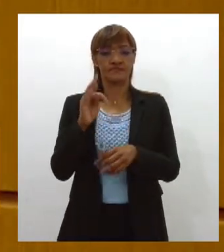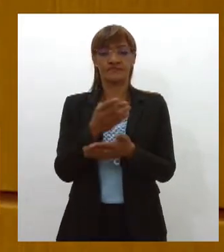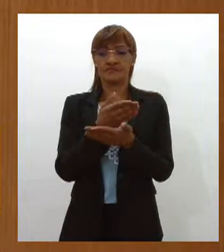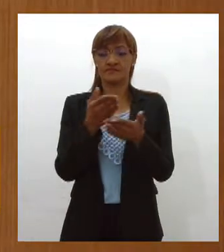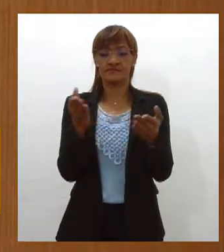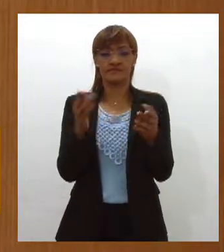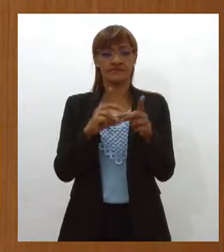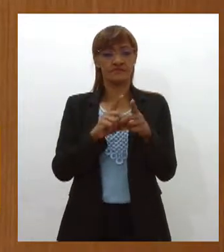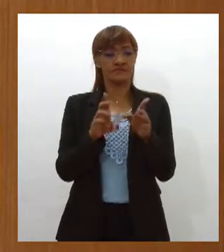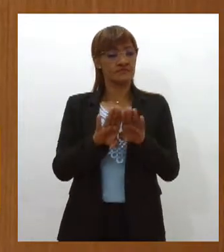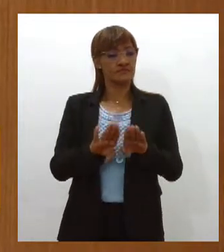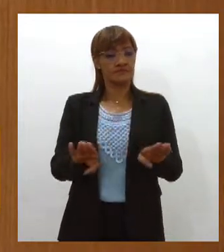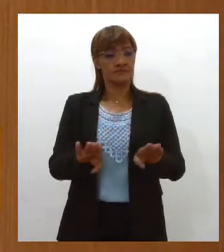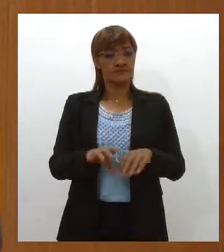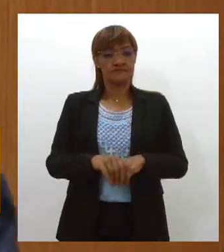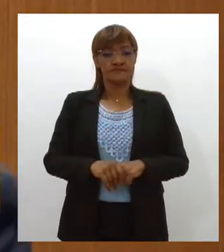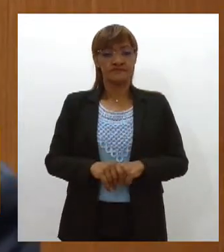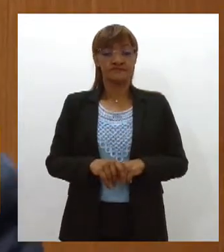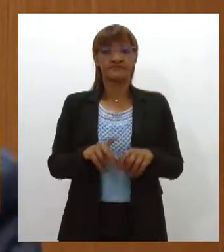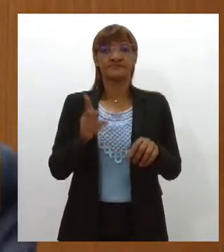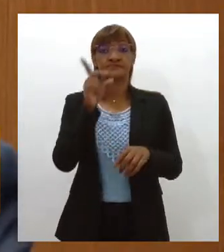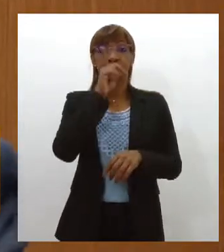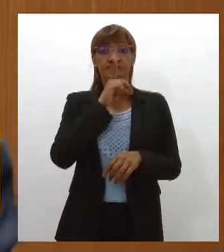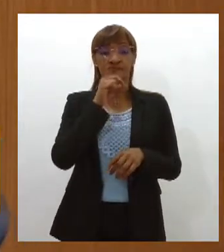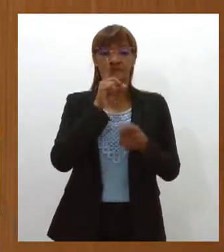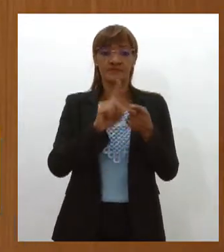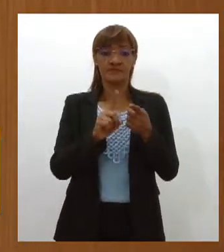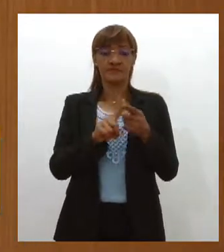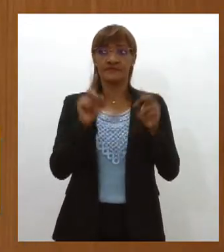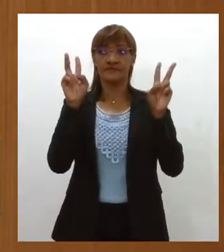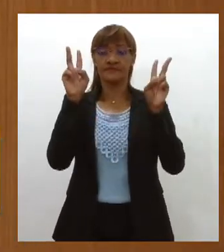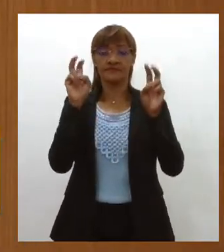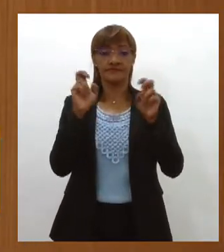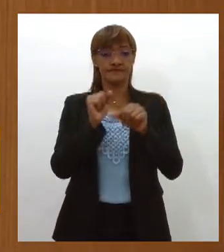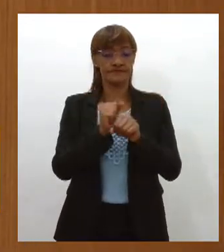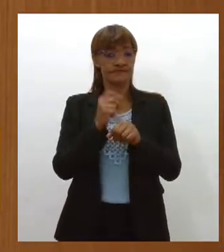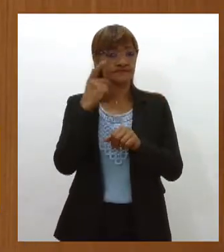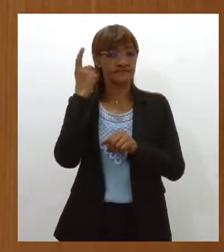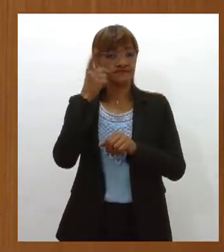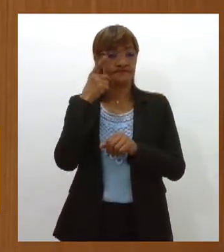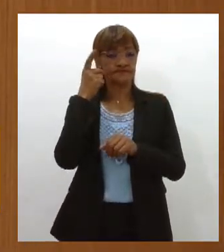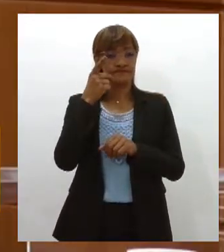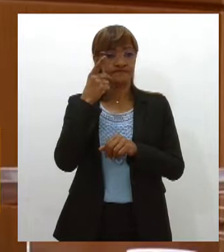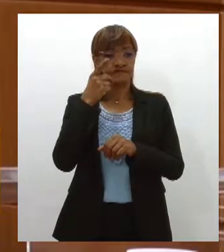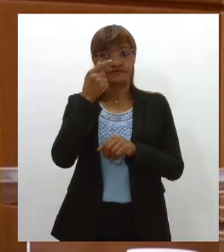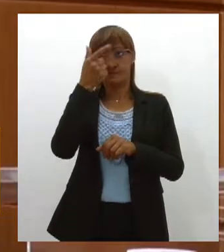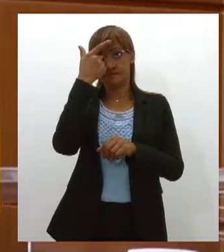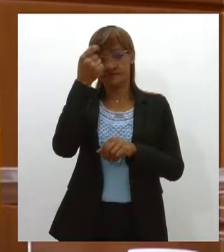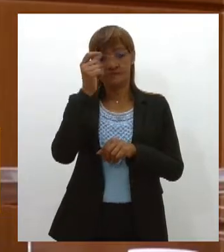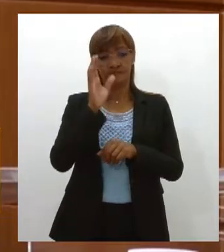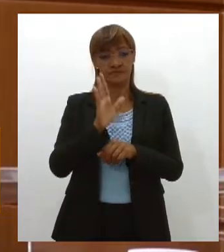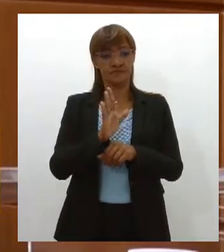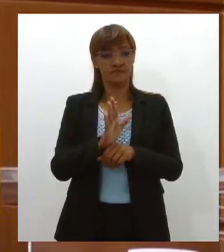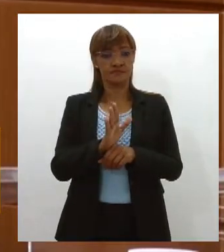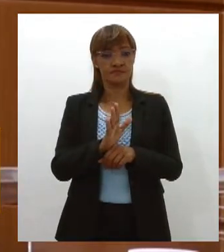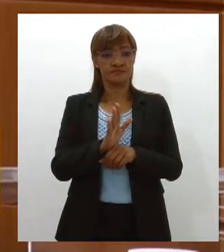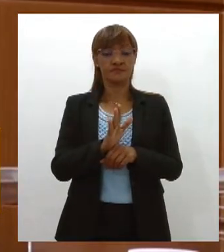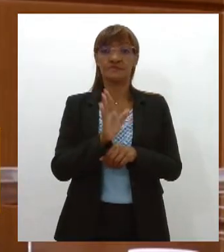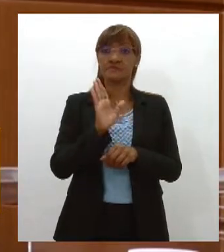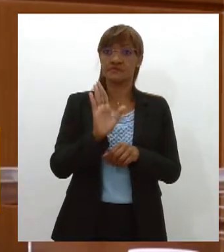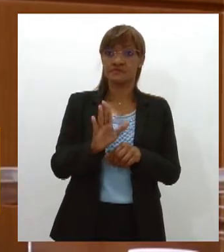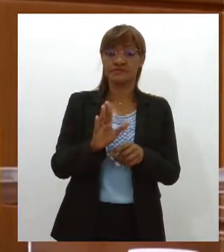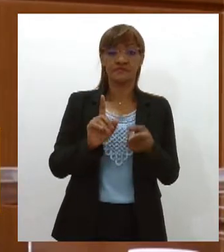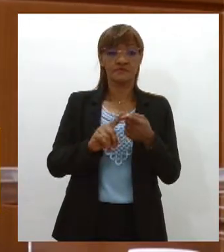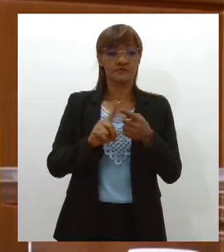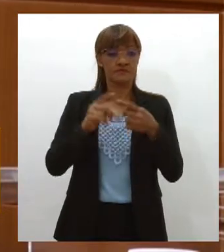assim mesmo. As eleições do último domingo também foram tema do pronunciamento do deputado Ibrahim Monteiro, do PV. No próximo mandato, Ibrahim disse que